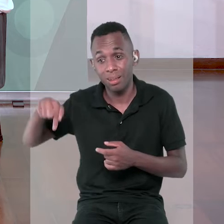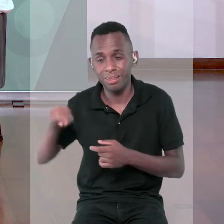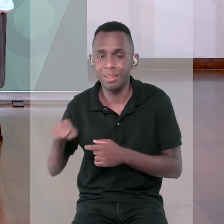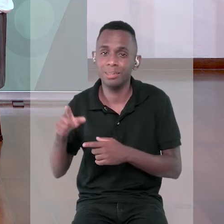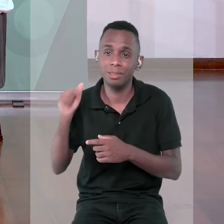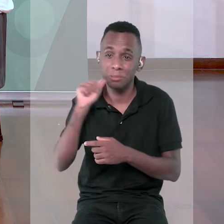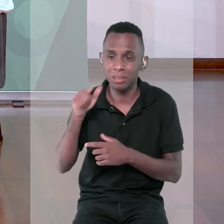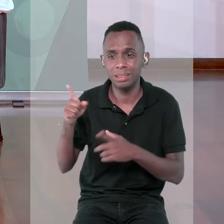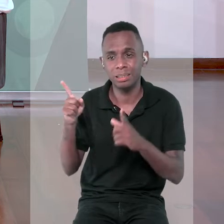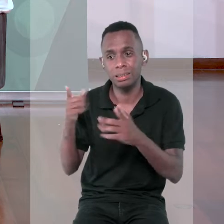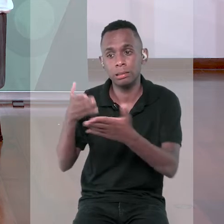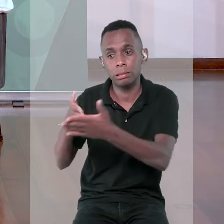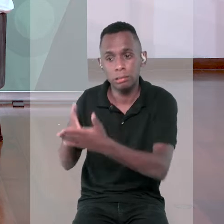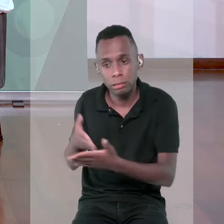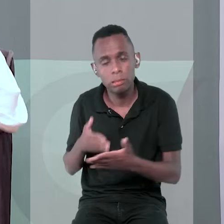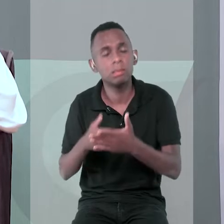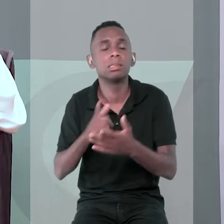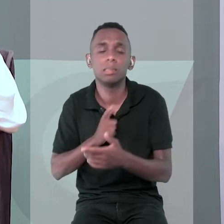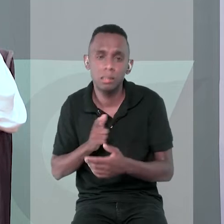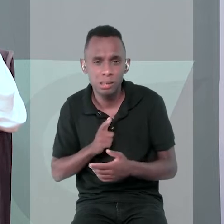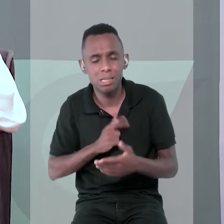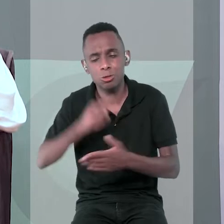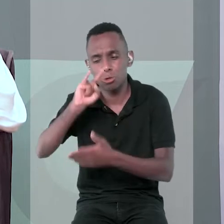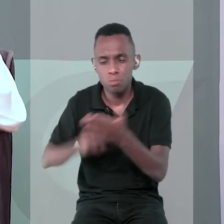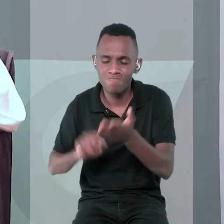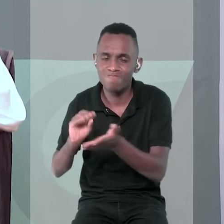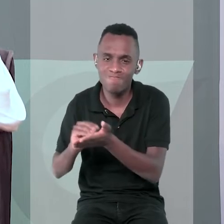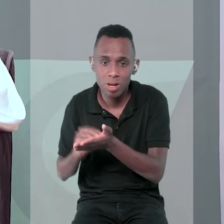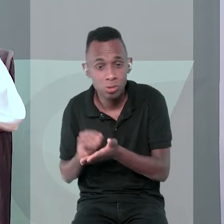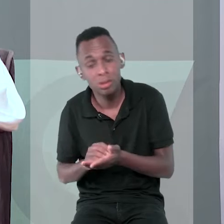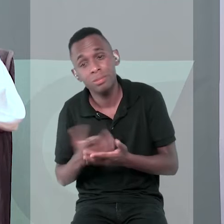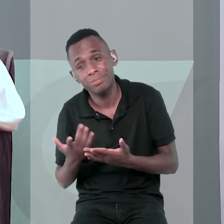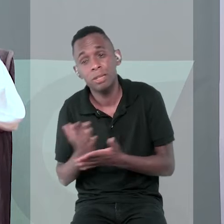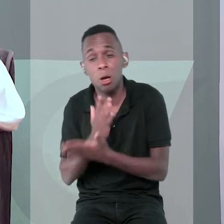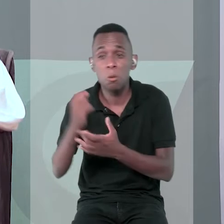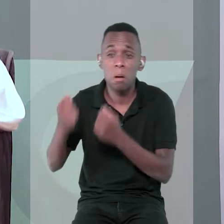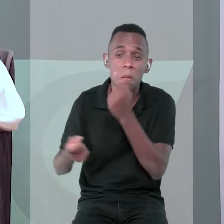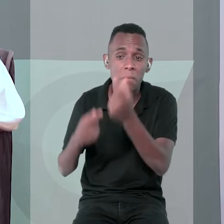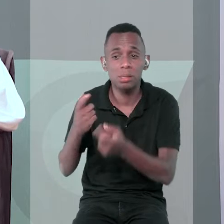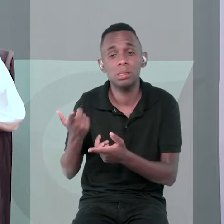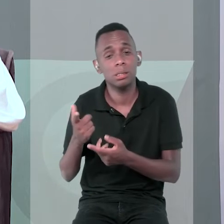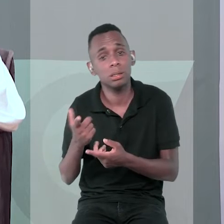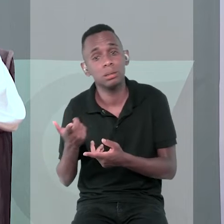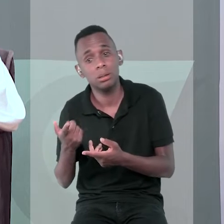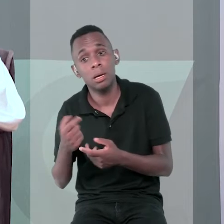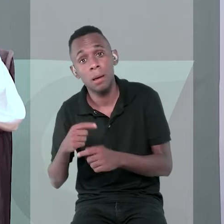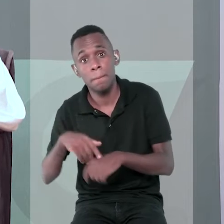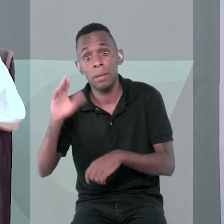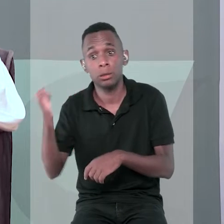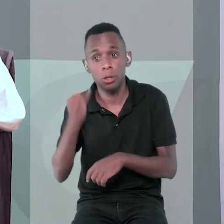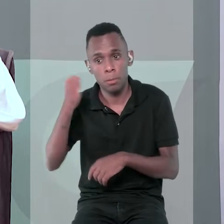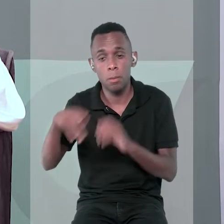material muito escasso, tanto iconográfico quanto documental, ainda que tenha algumas pesquisas, até a mais importante,